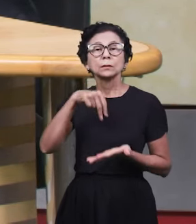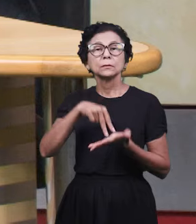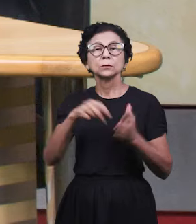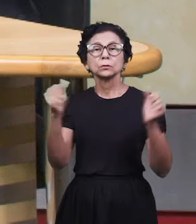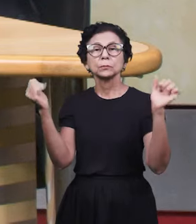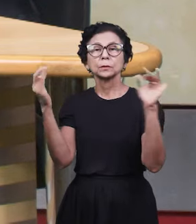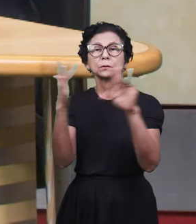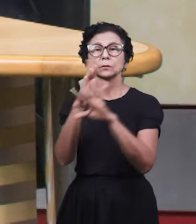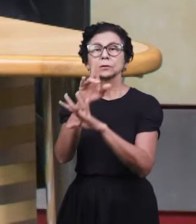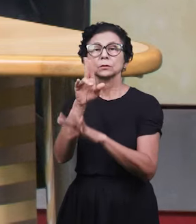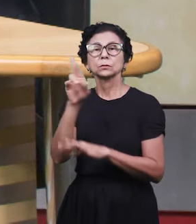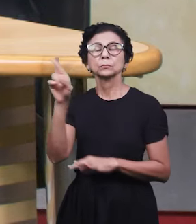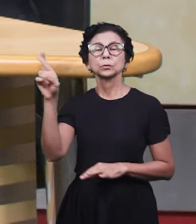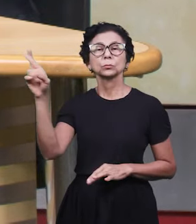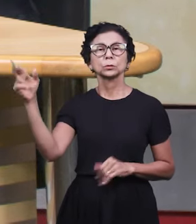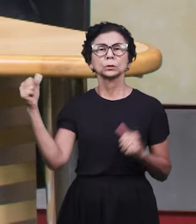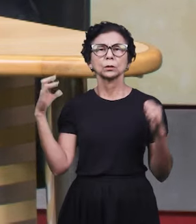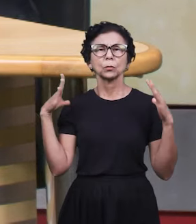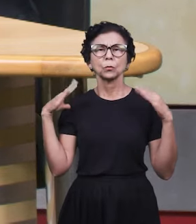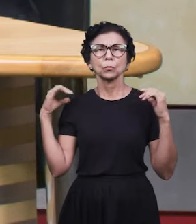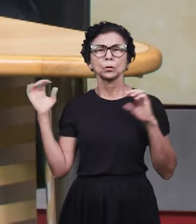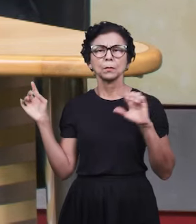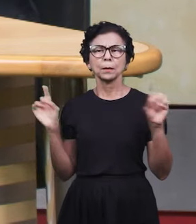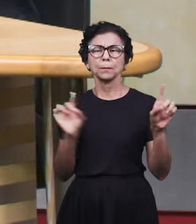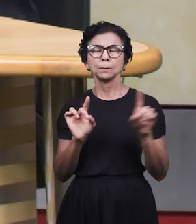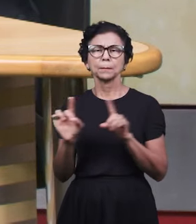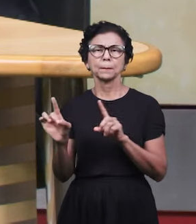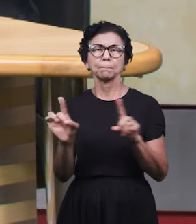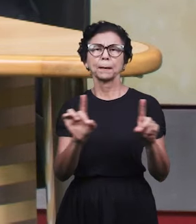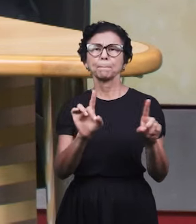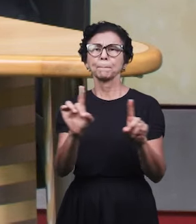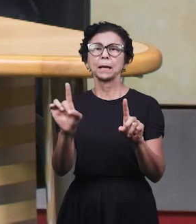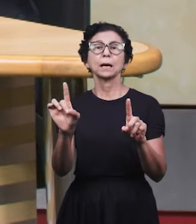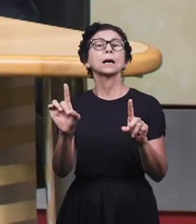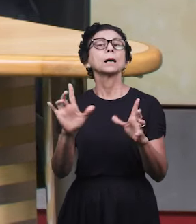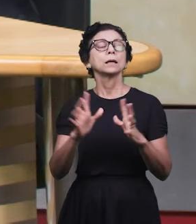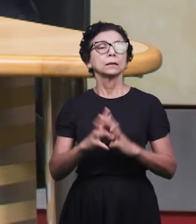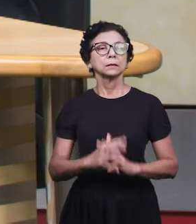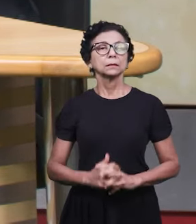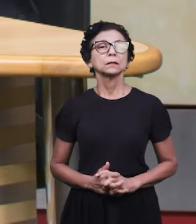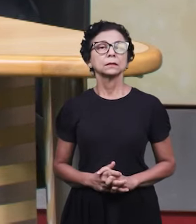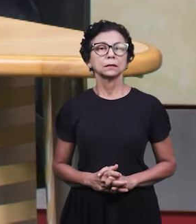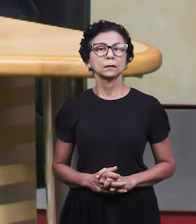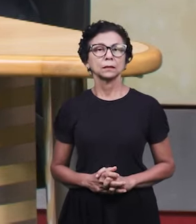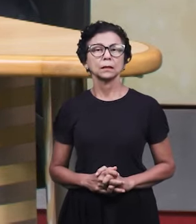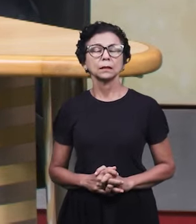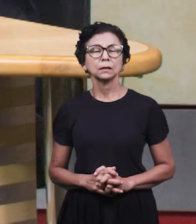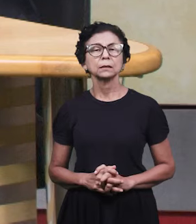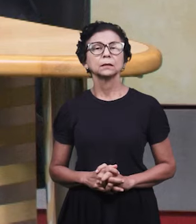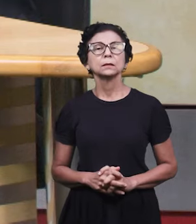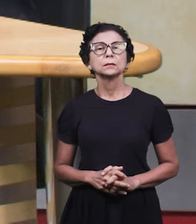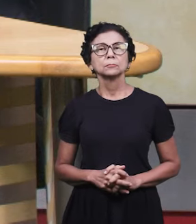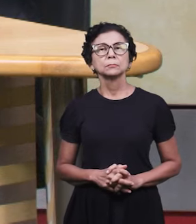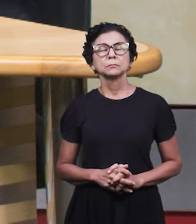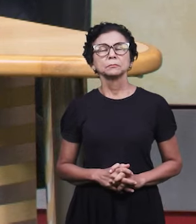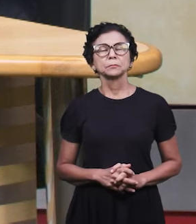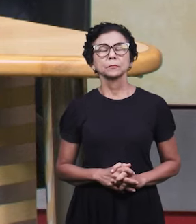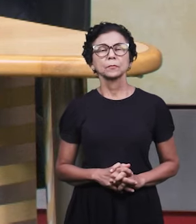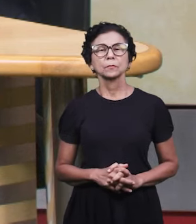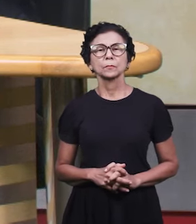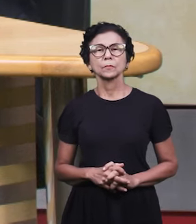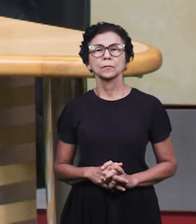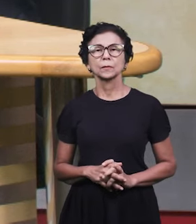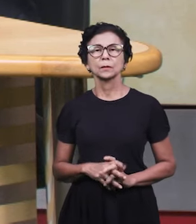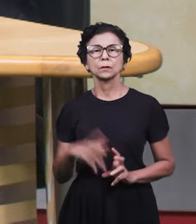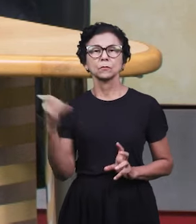né? Houve uma ministração de quebrantamento e os anjos entraram para trazer o recado para as irmãs. Mas